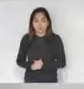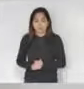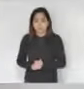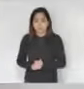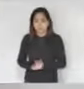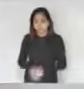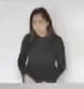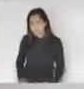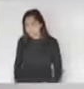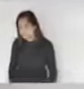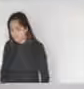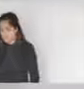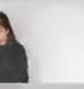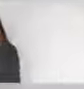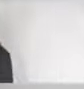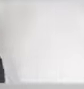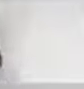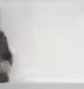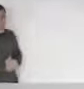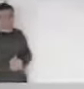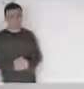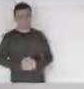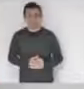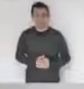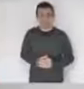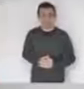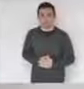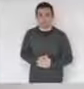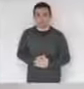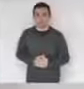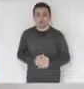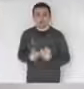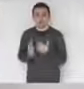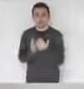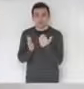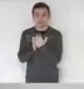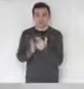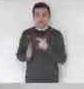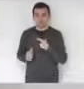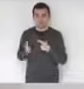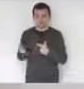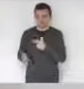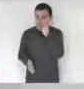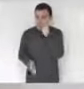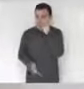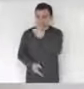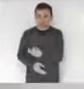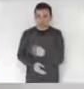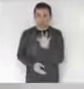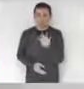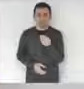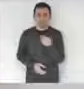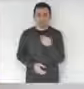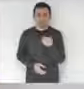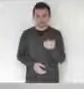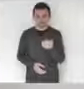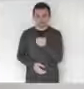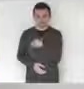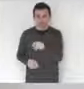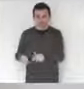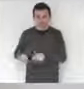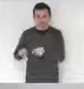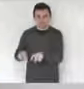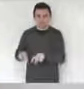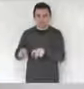deputado João Amin, espero que o governador tenha visto o vídeo daquela agricultora, da Tati Favareto Gilarte, lá de